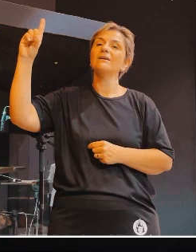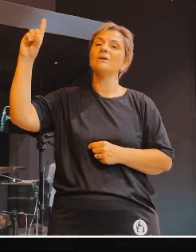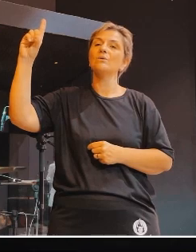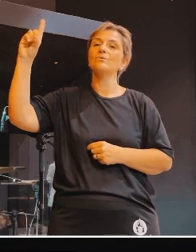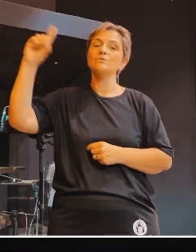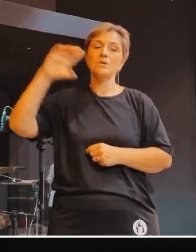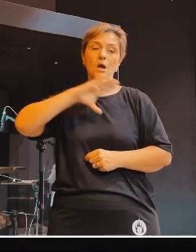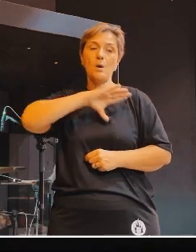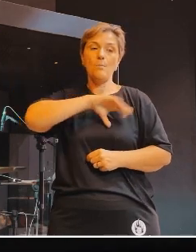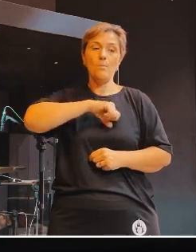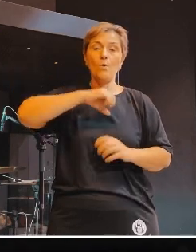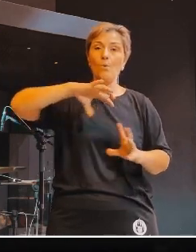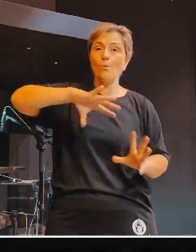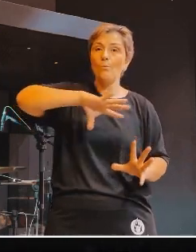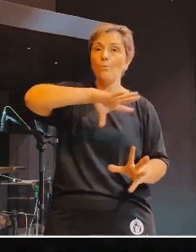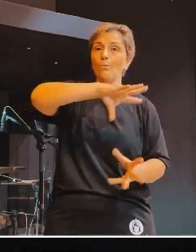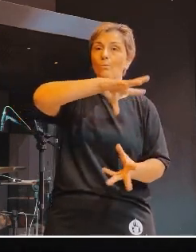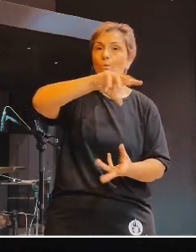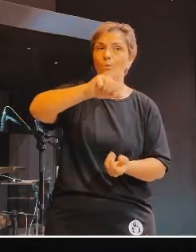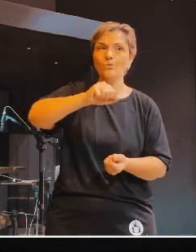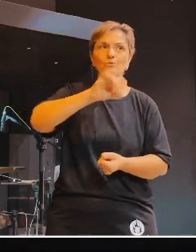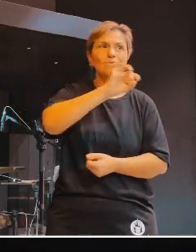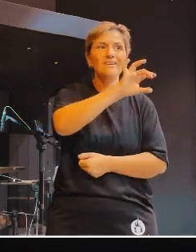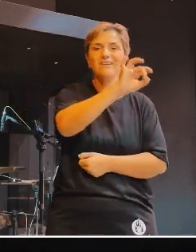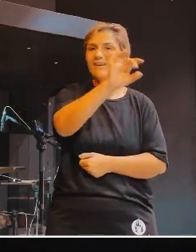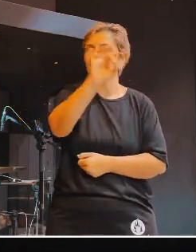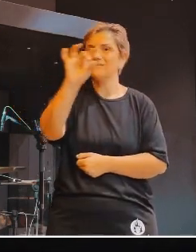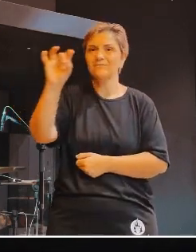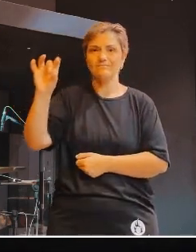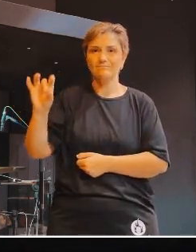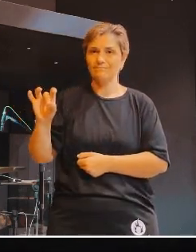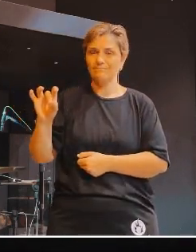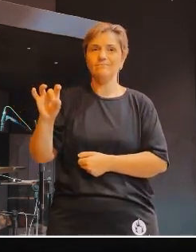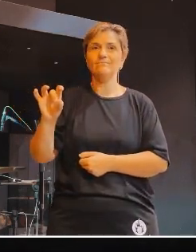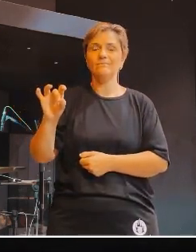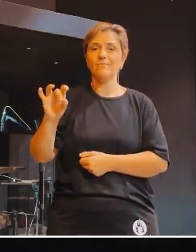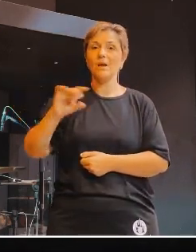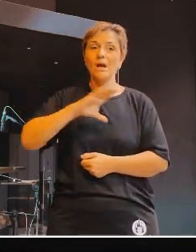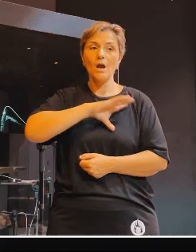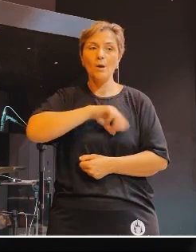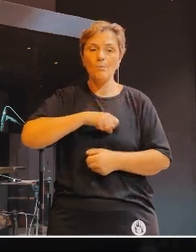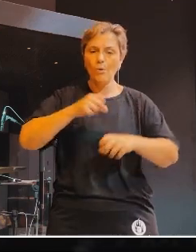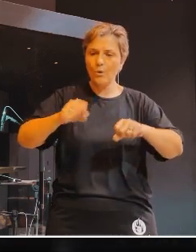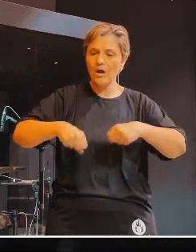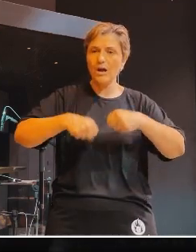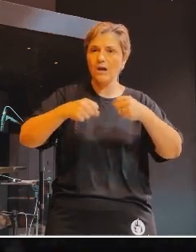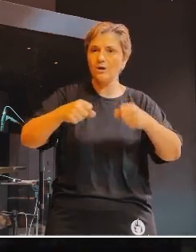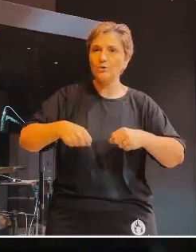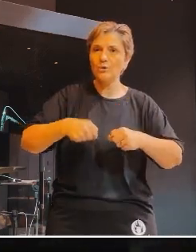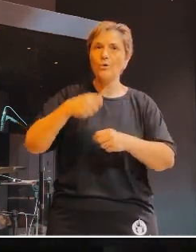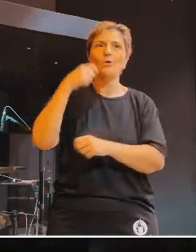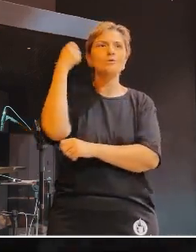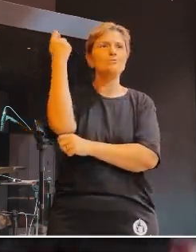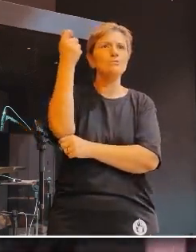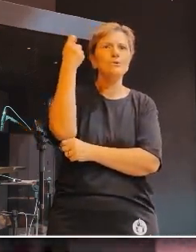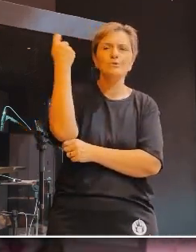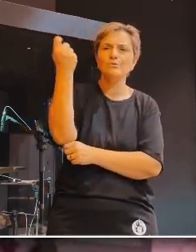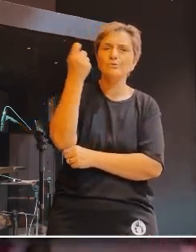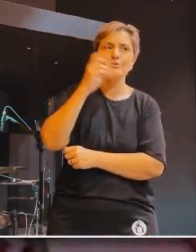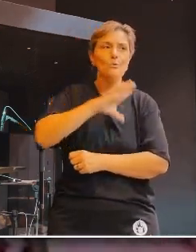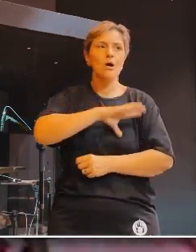a humanidade, amou cada um de vocês, amou Canoas, amou Rio Grande do Sul,